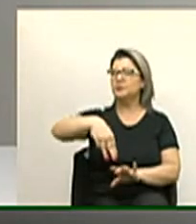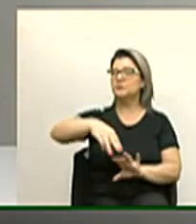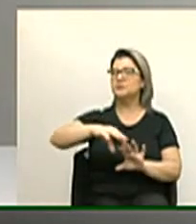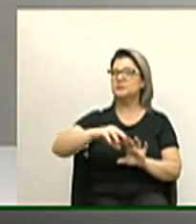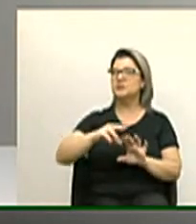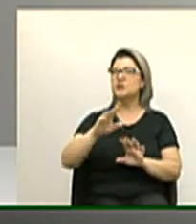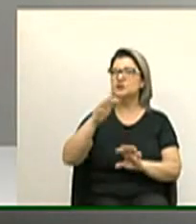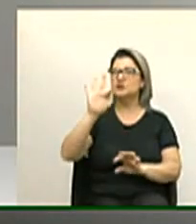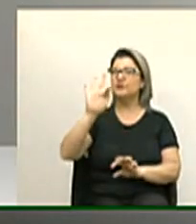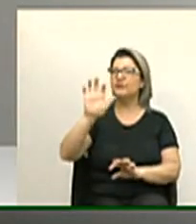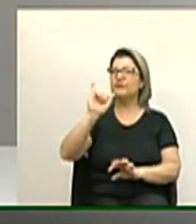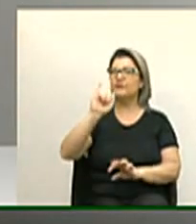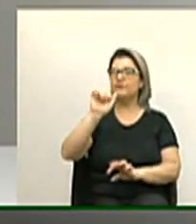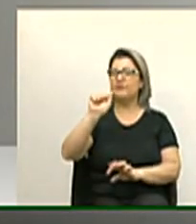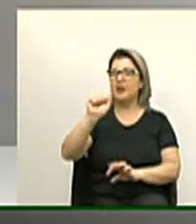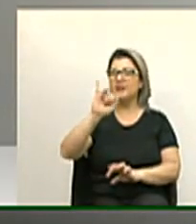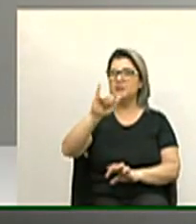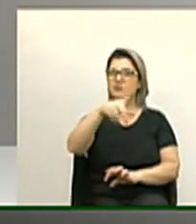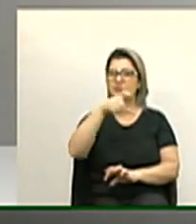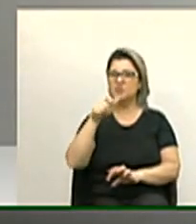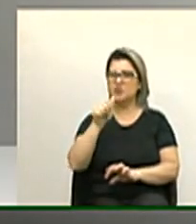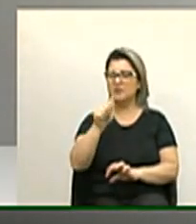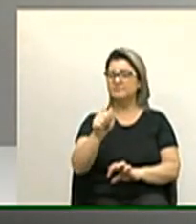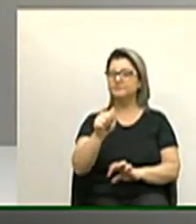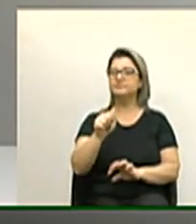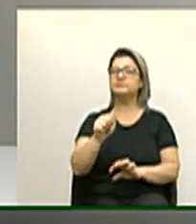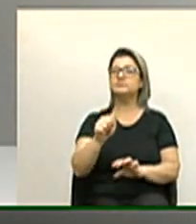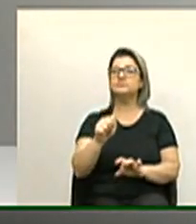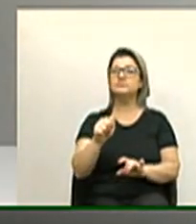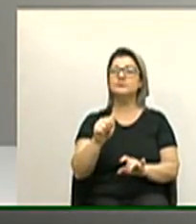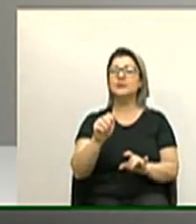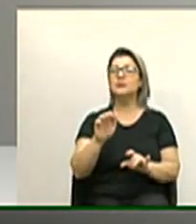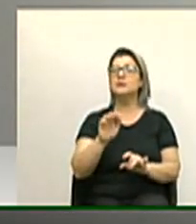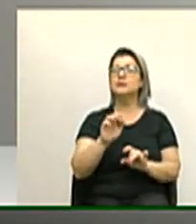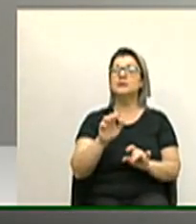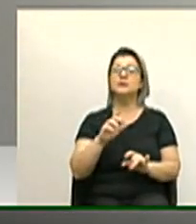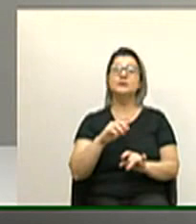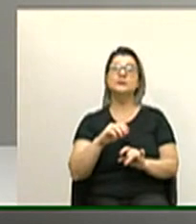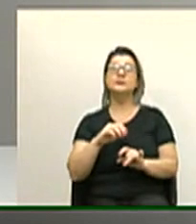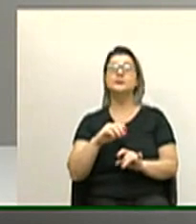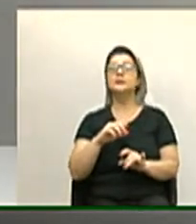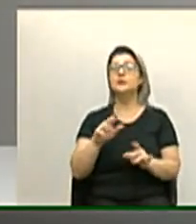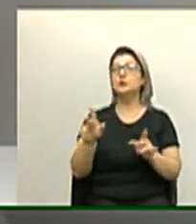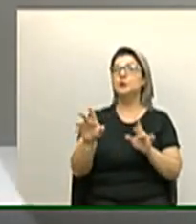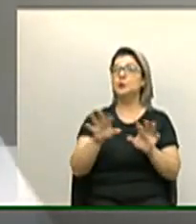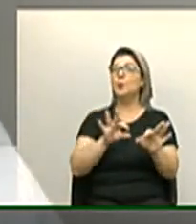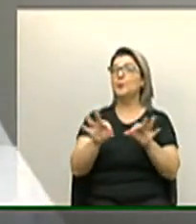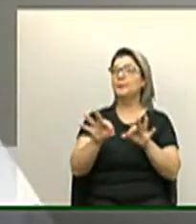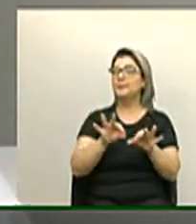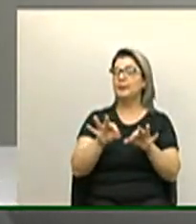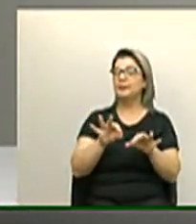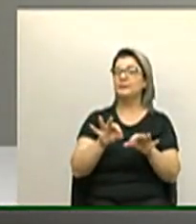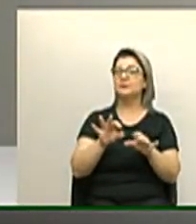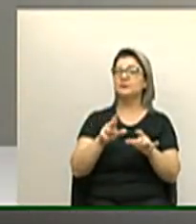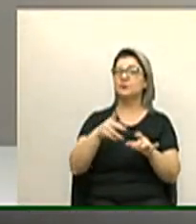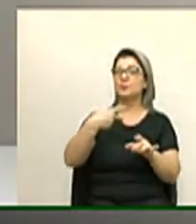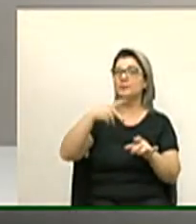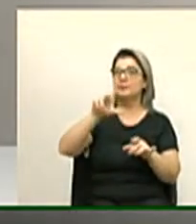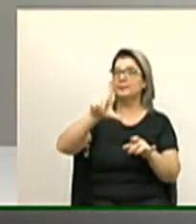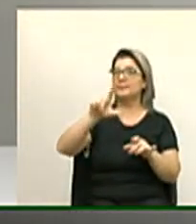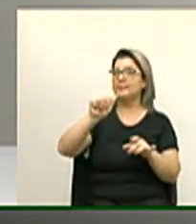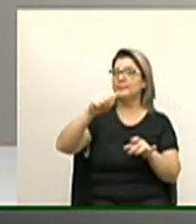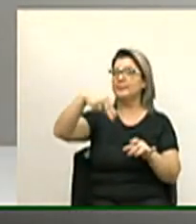Pelotas, foram aprovados já, e a previsão pelo plano de mobilidade urbana